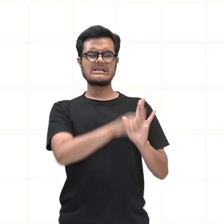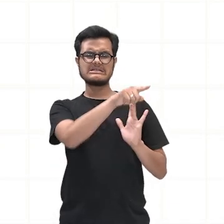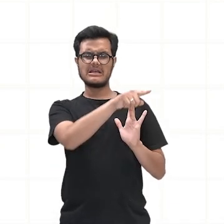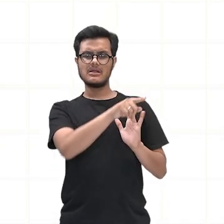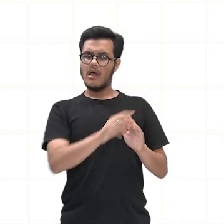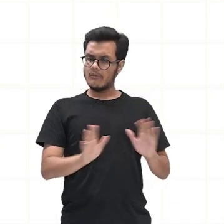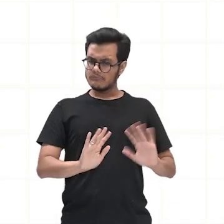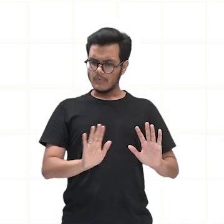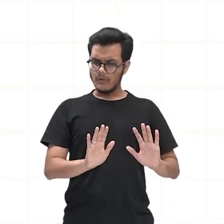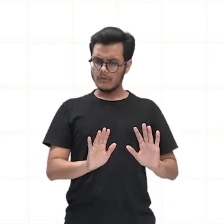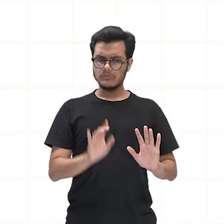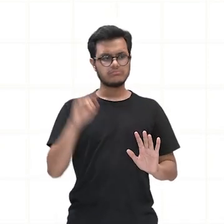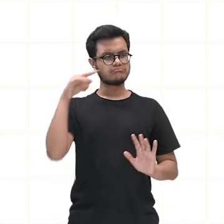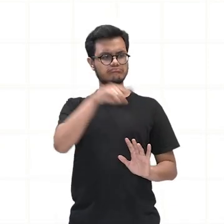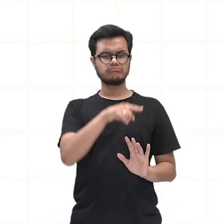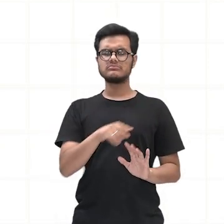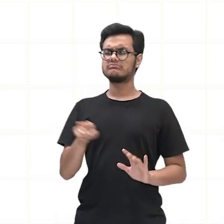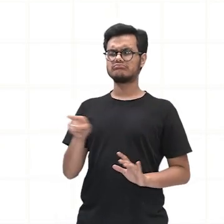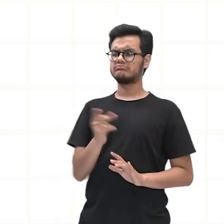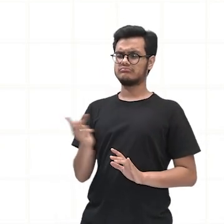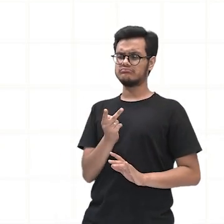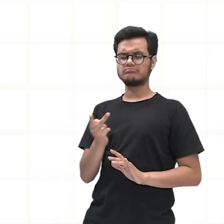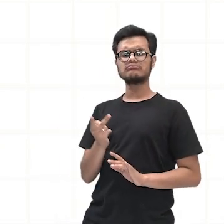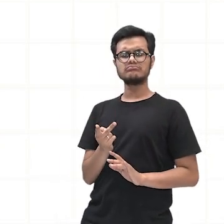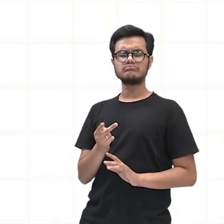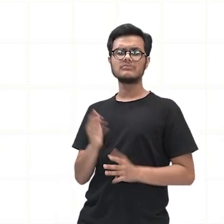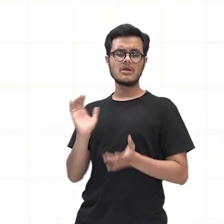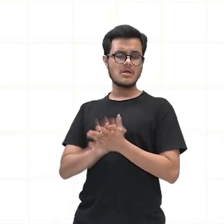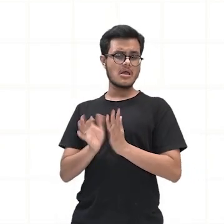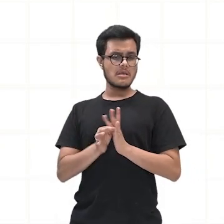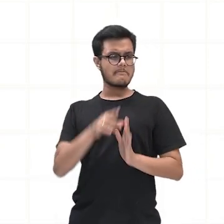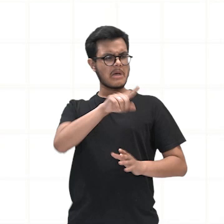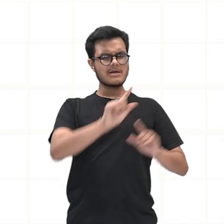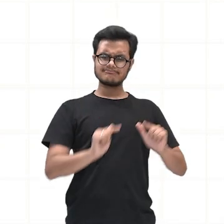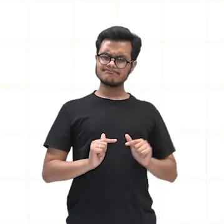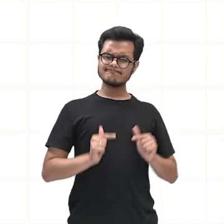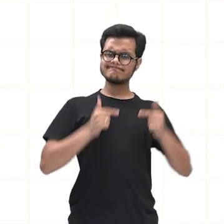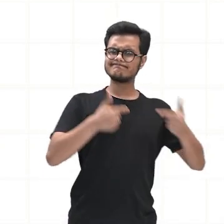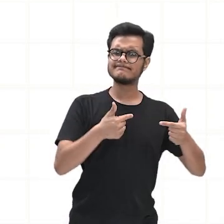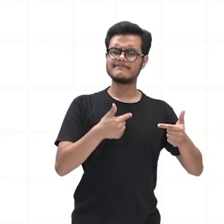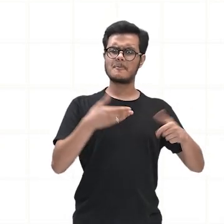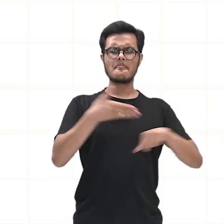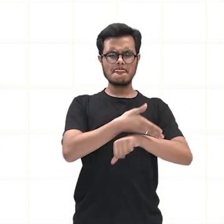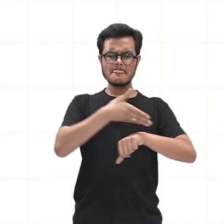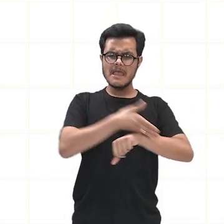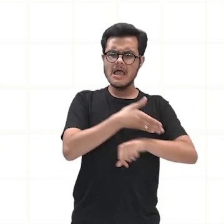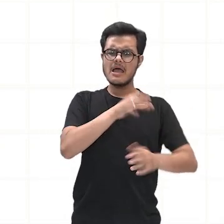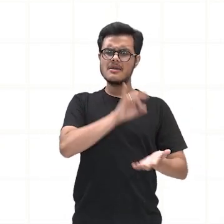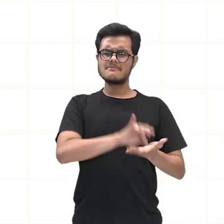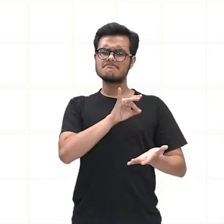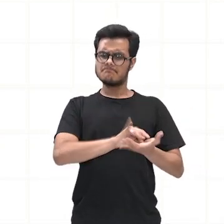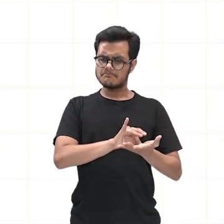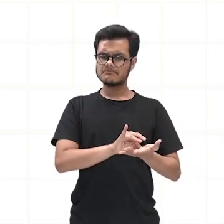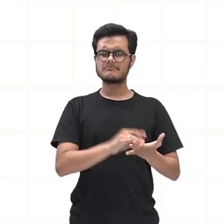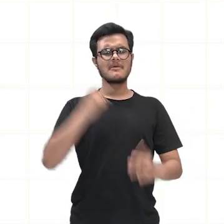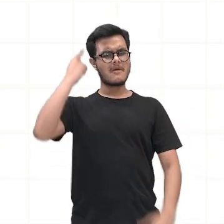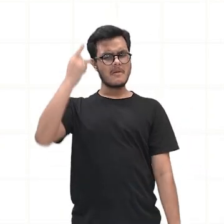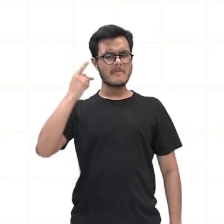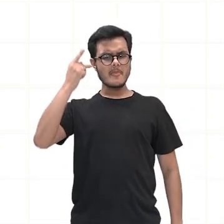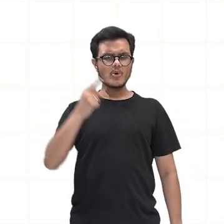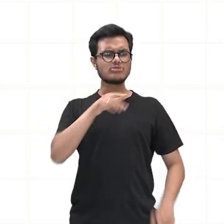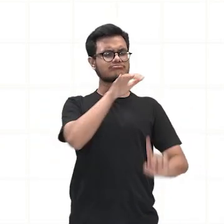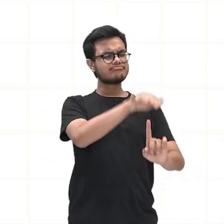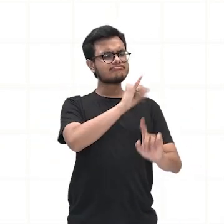foi esposa de Justiniano, ela foi uma figura ativa na corte imperial, tendo impacto duradouro no